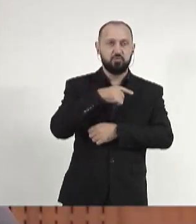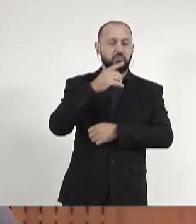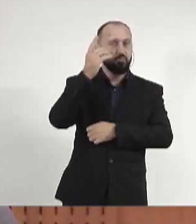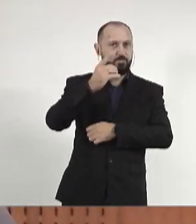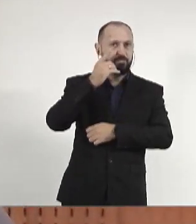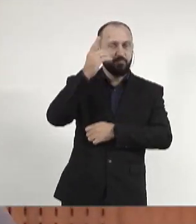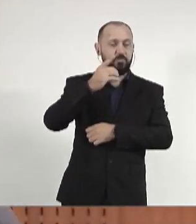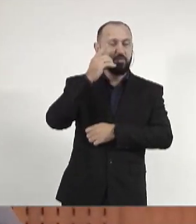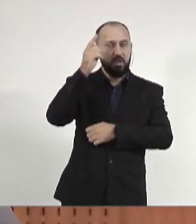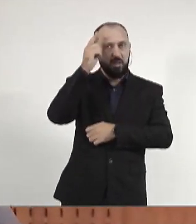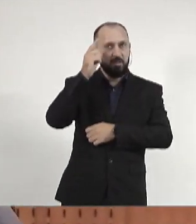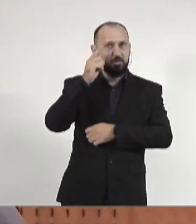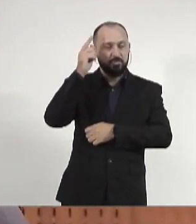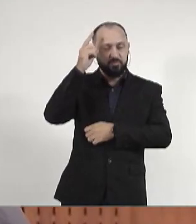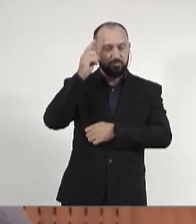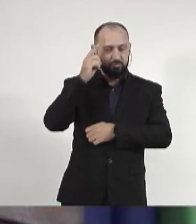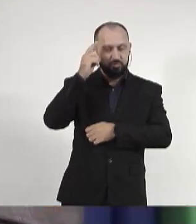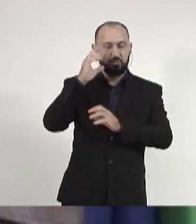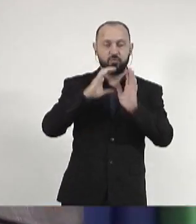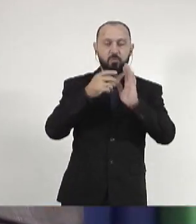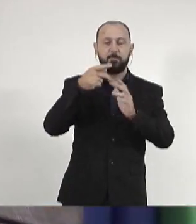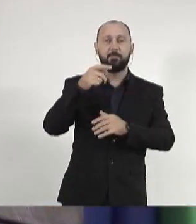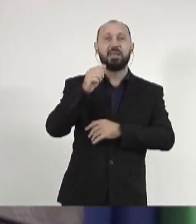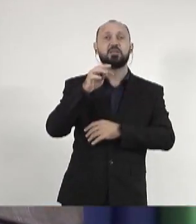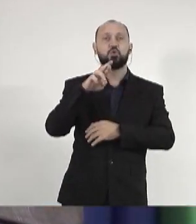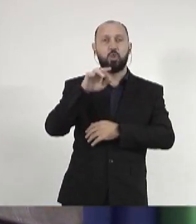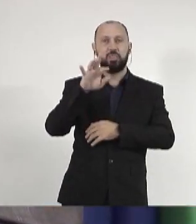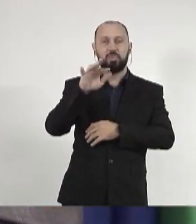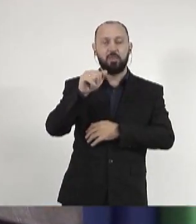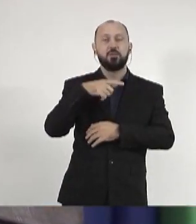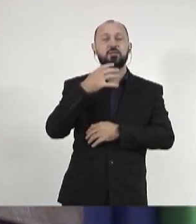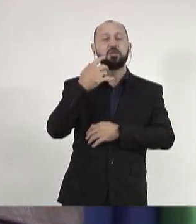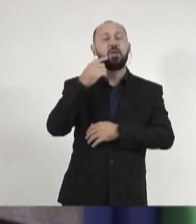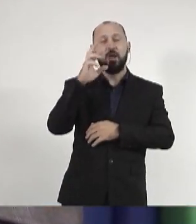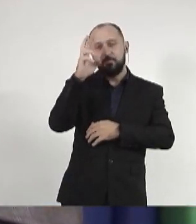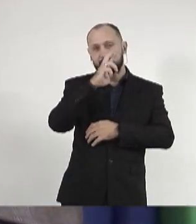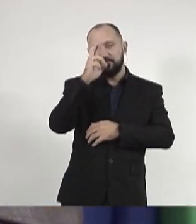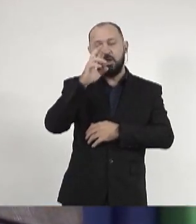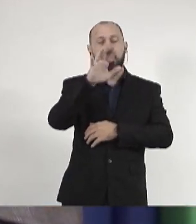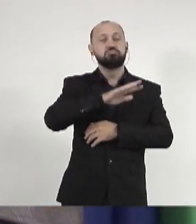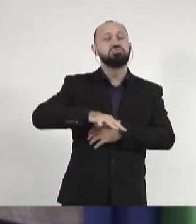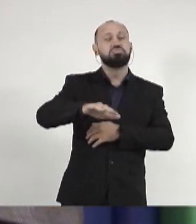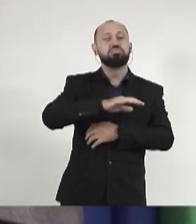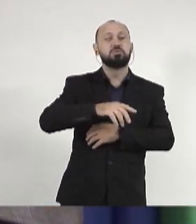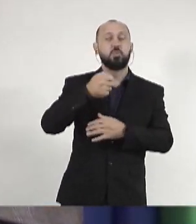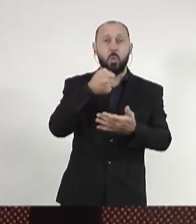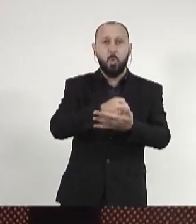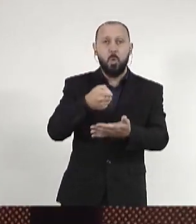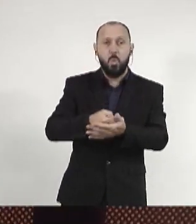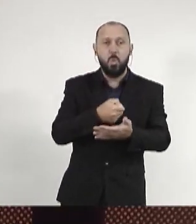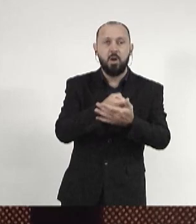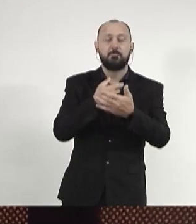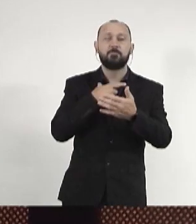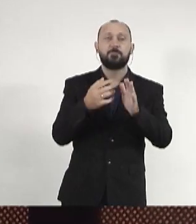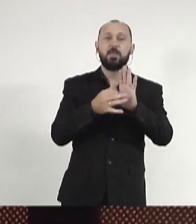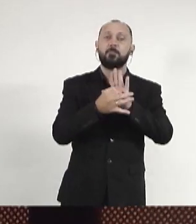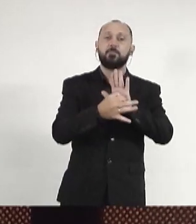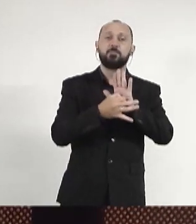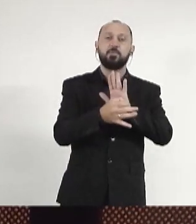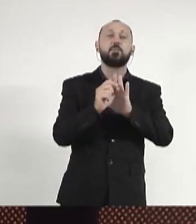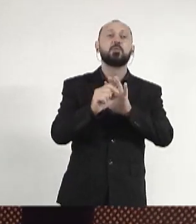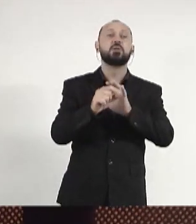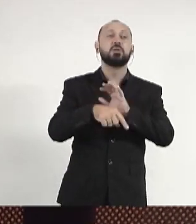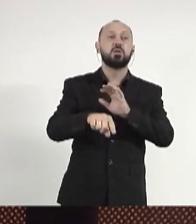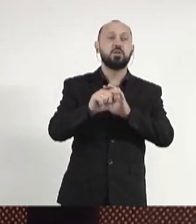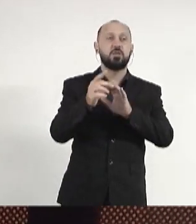autoria do deputado Lídio Lopes, do Patriota, que visa tornar a fiscalização ambiental mais rígida. A proposta